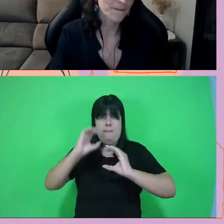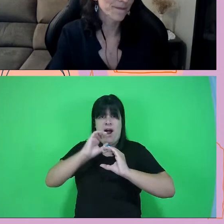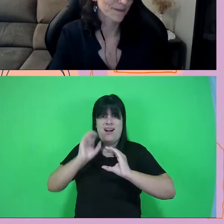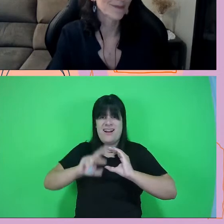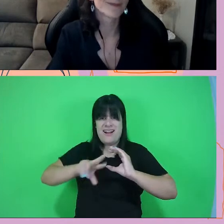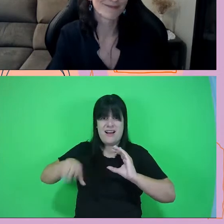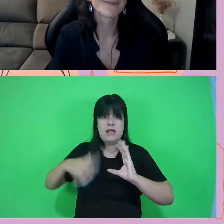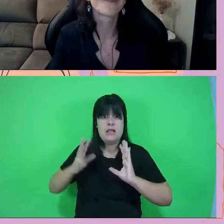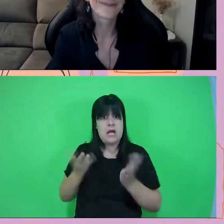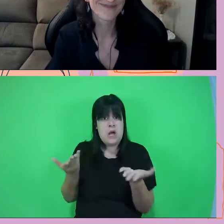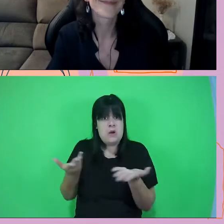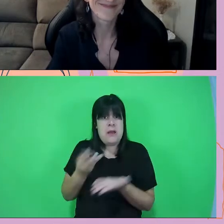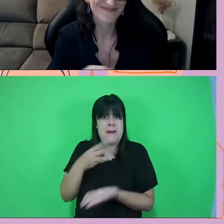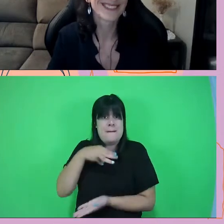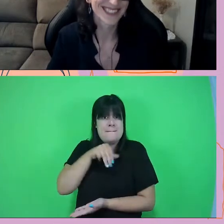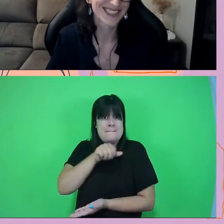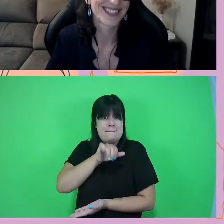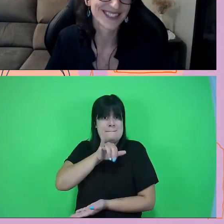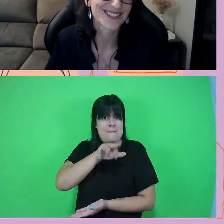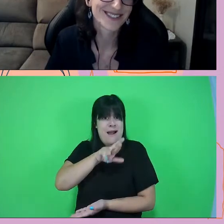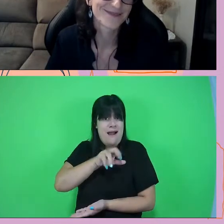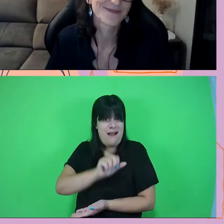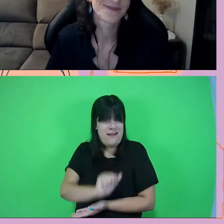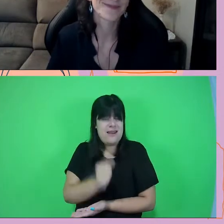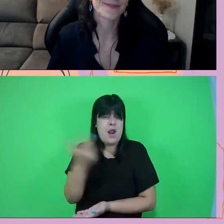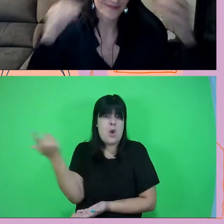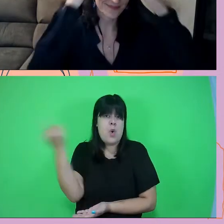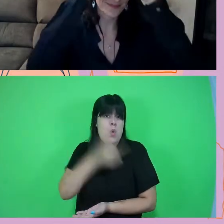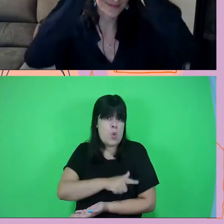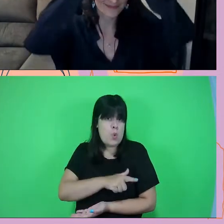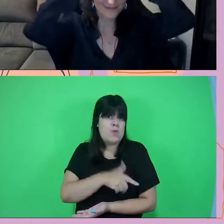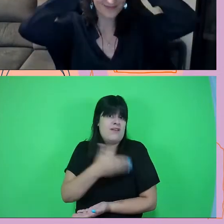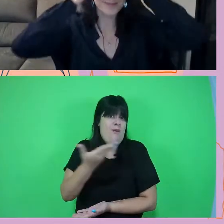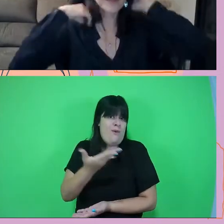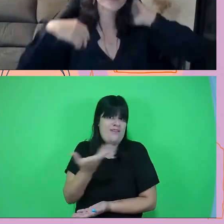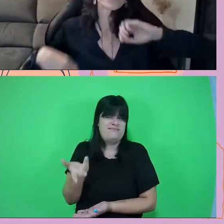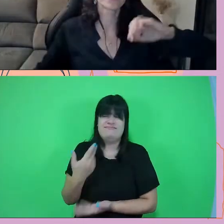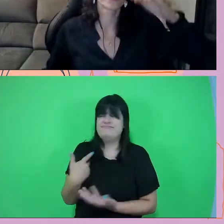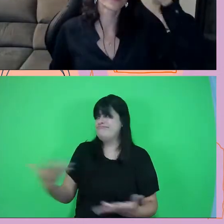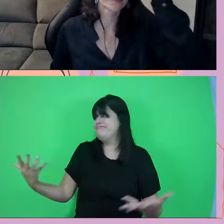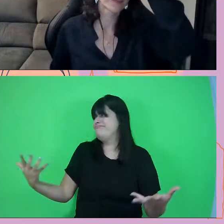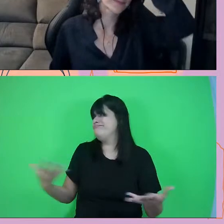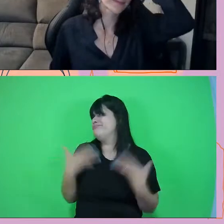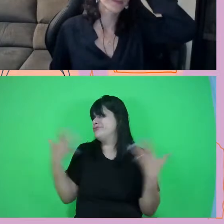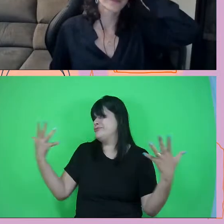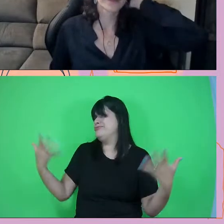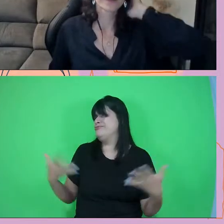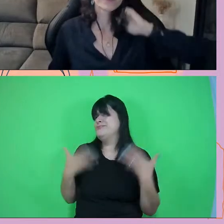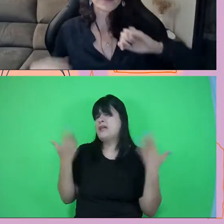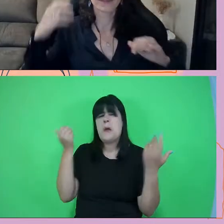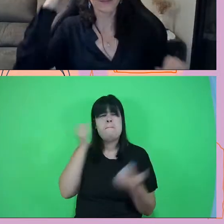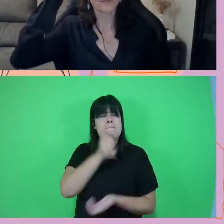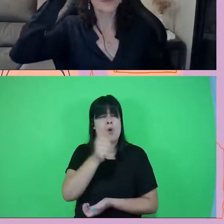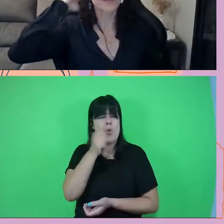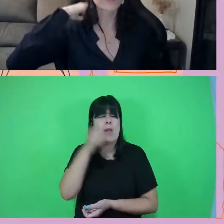e, né, batesse essa marca, né, e é uma alegria enorme ver a mulher brasileira,